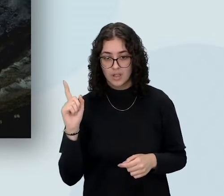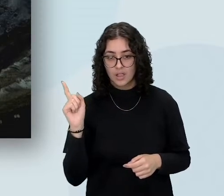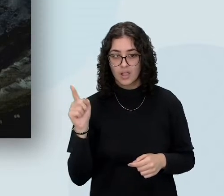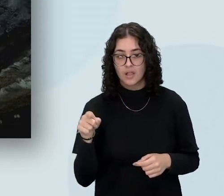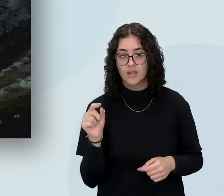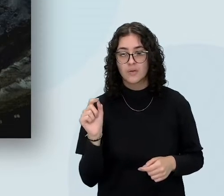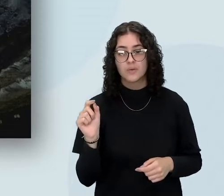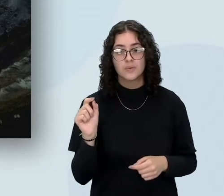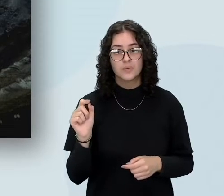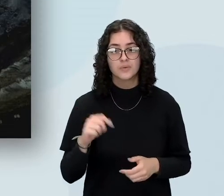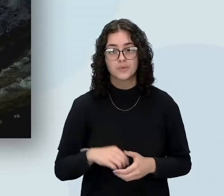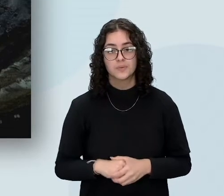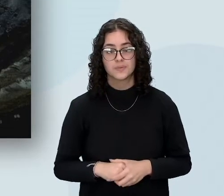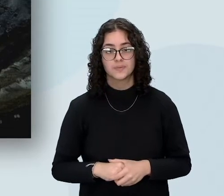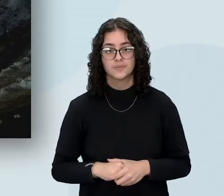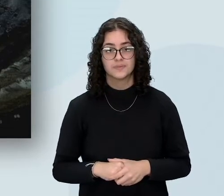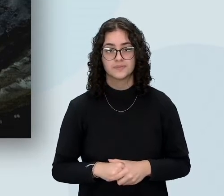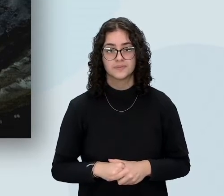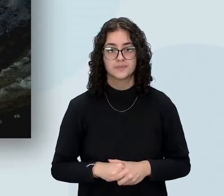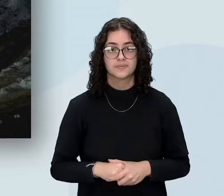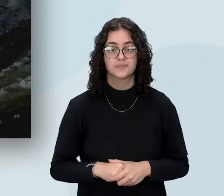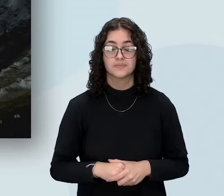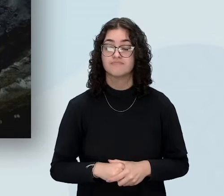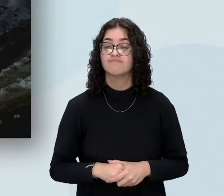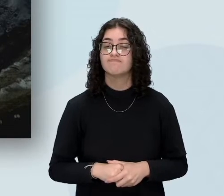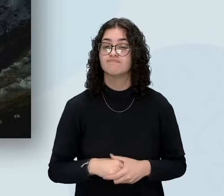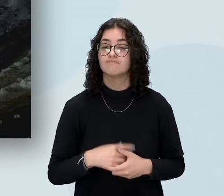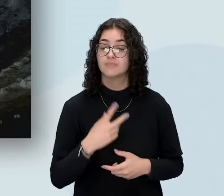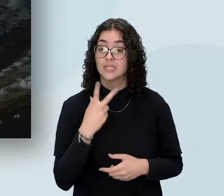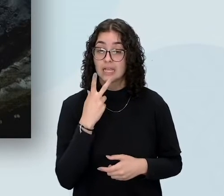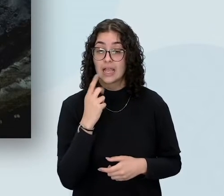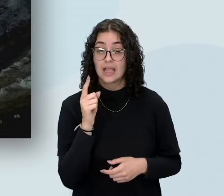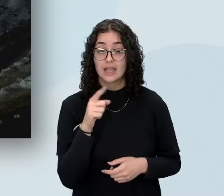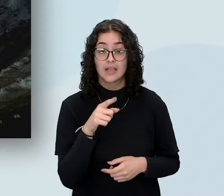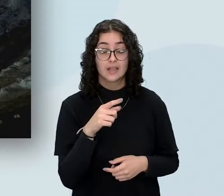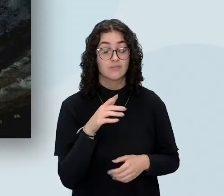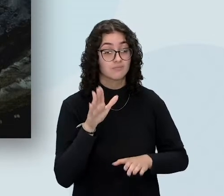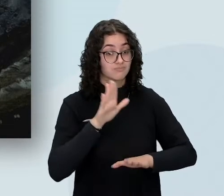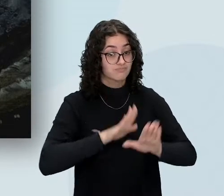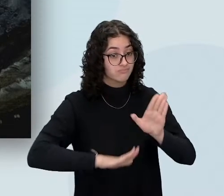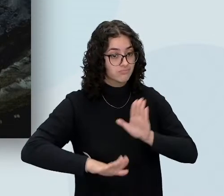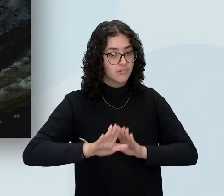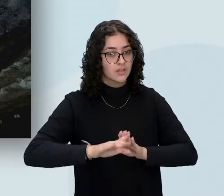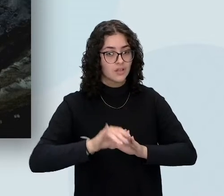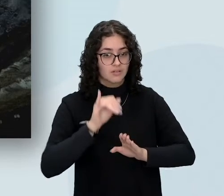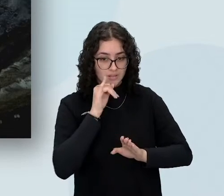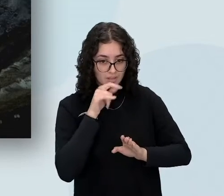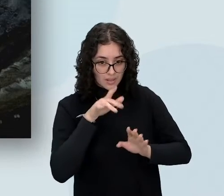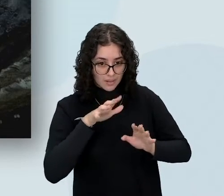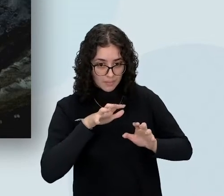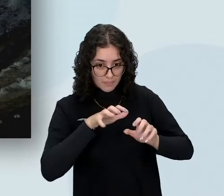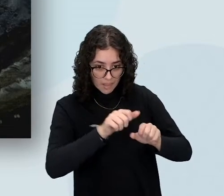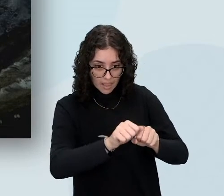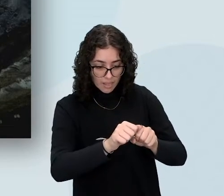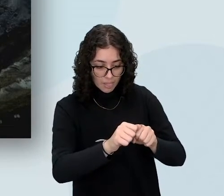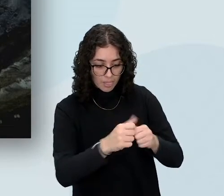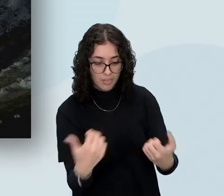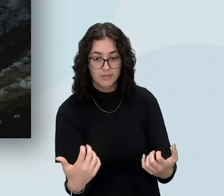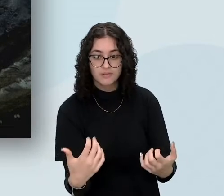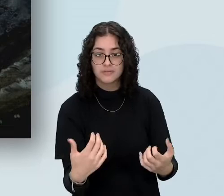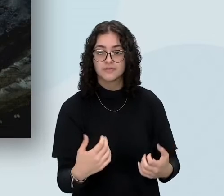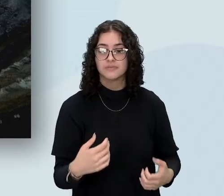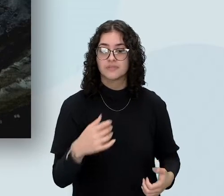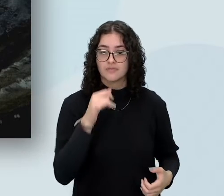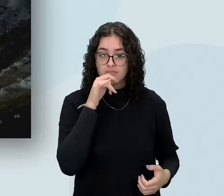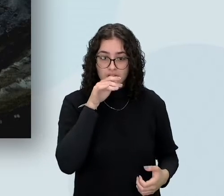extremamente, como é que eu posso dizer? Delicado. No sentido de que se você pegar, você quebra. Se você